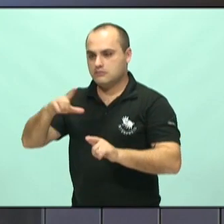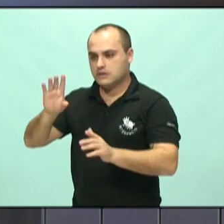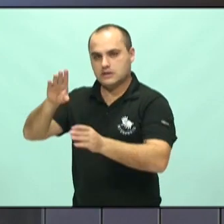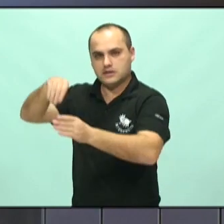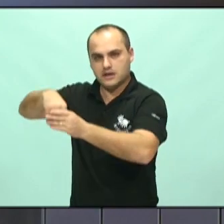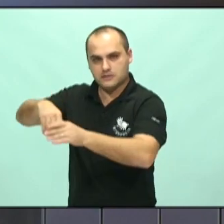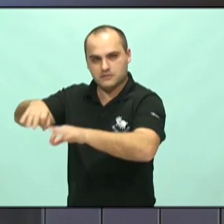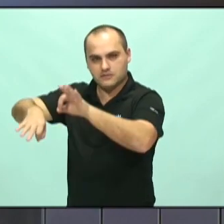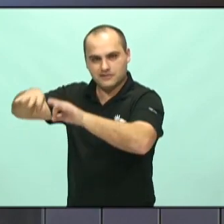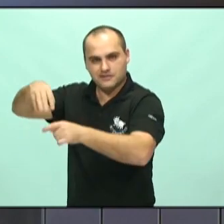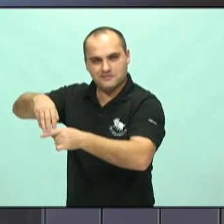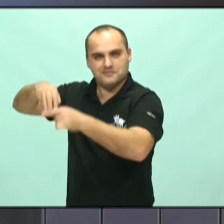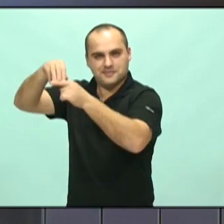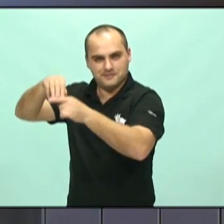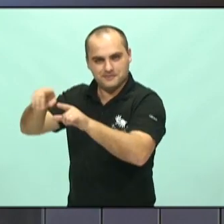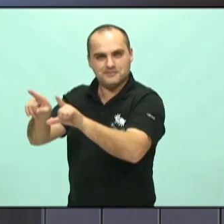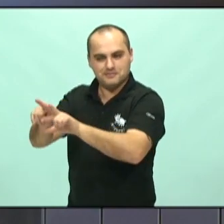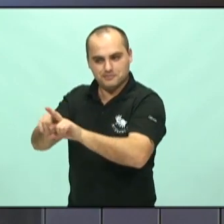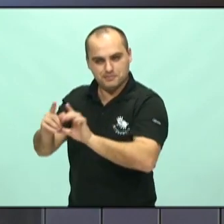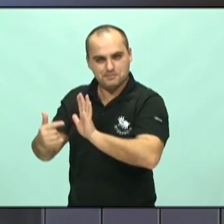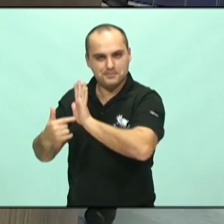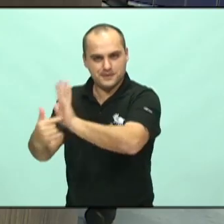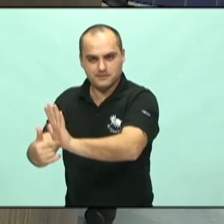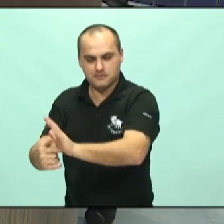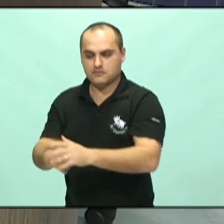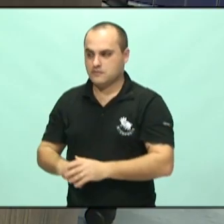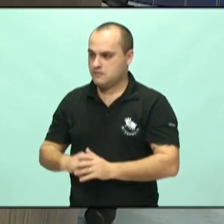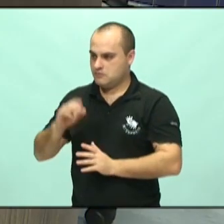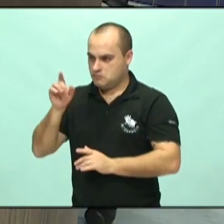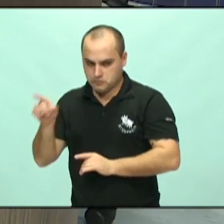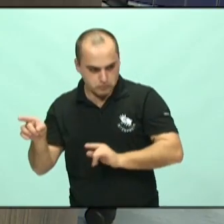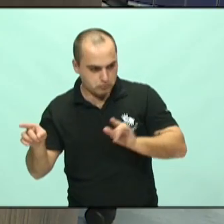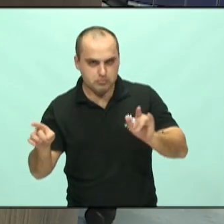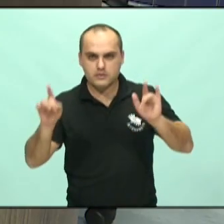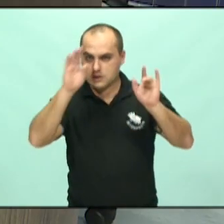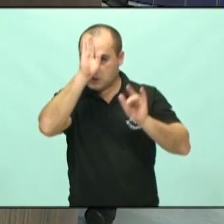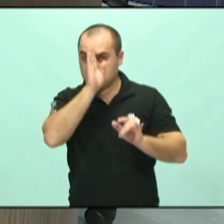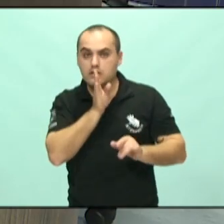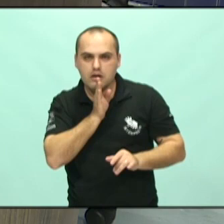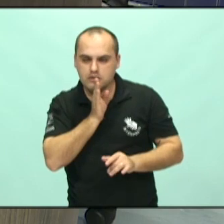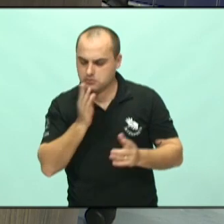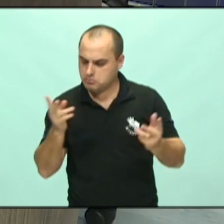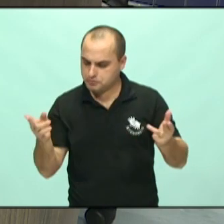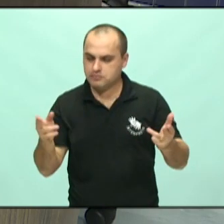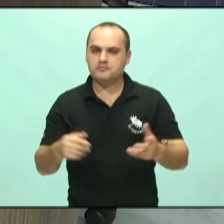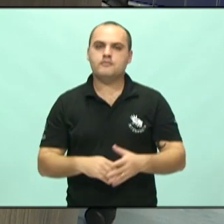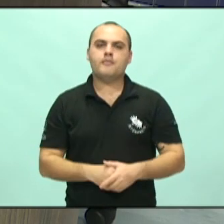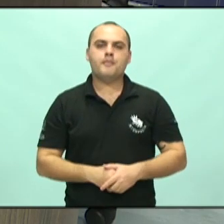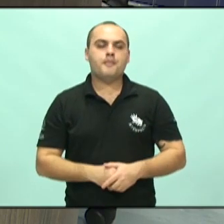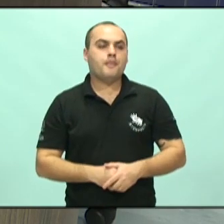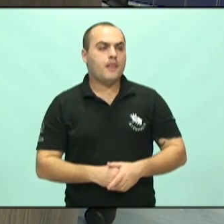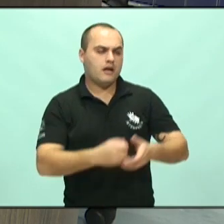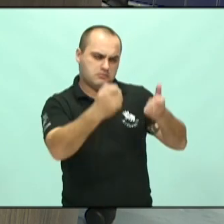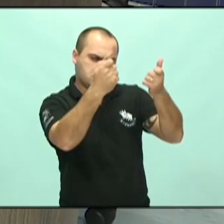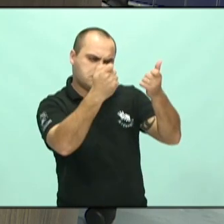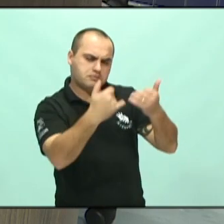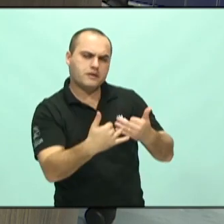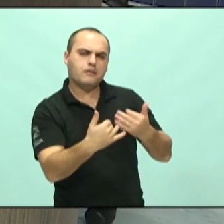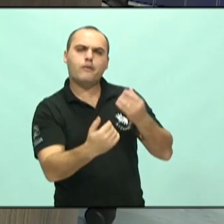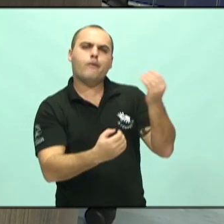Municipal. Toda a programação é gratuita. Quero que vocês comentem um pouquinho para a gente como é que foi elaborada